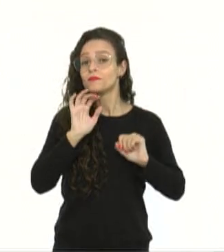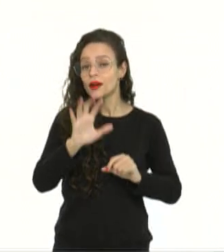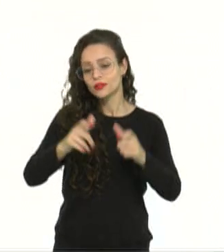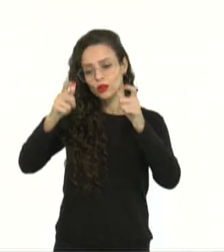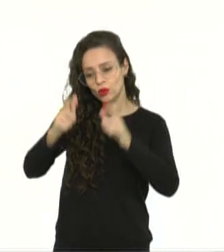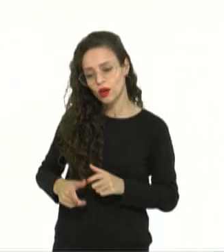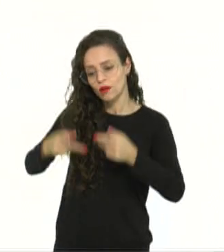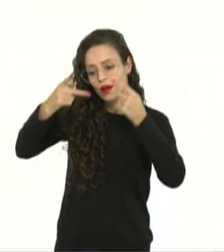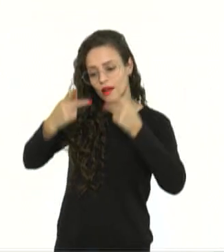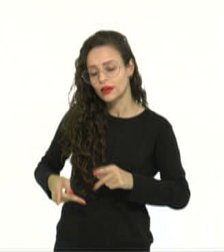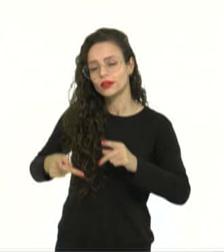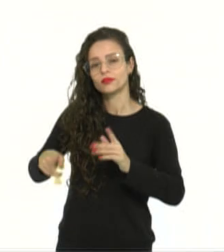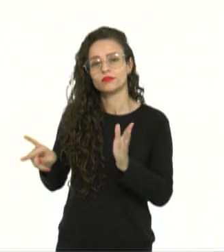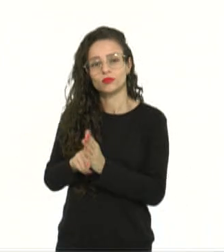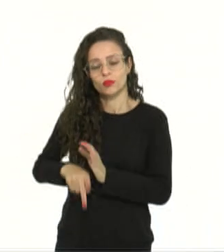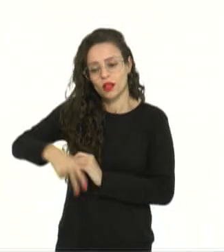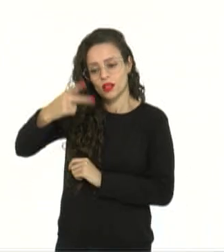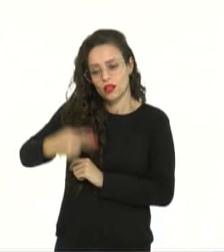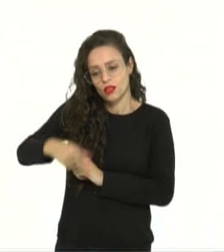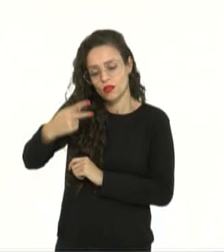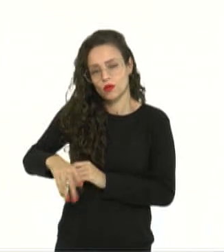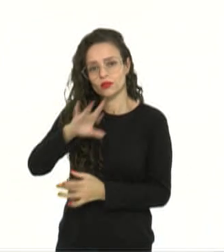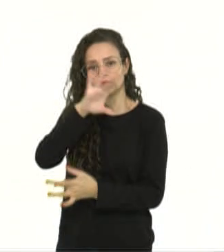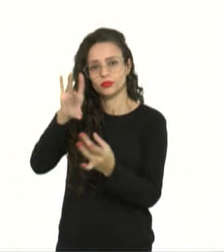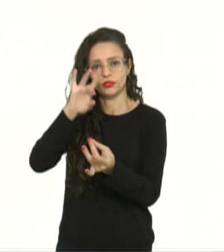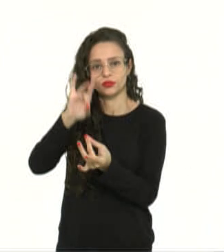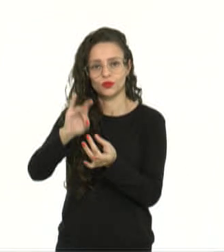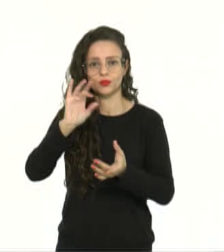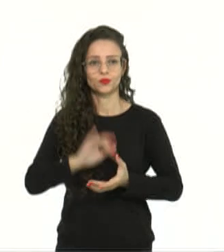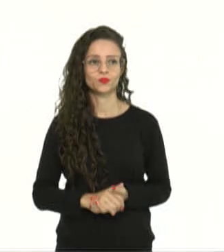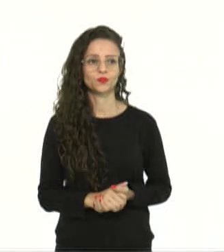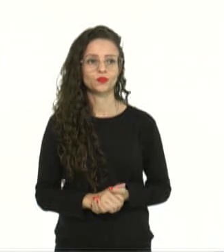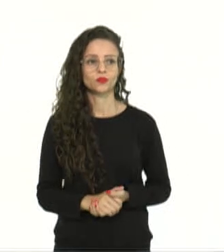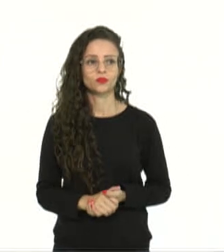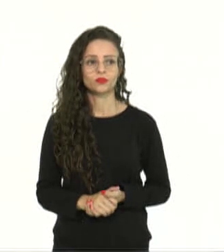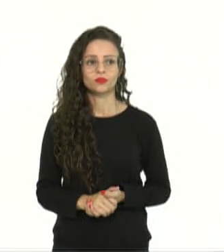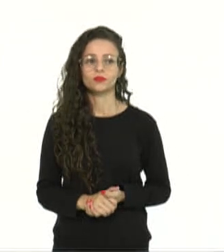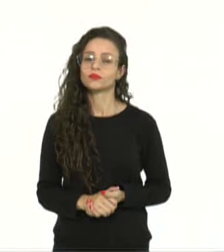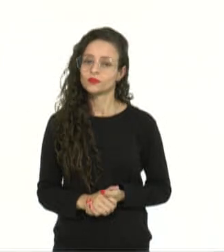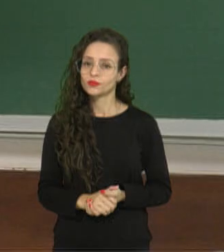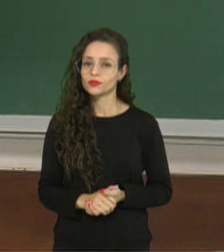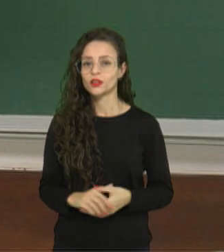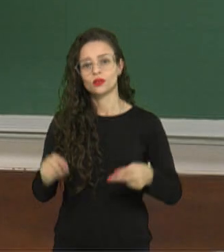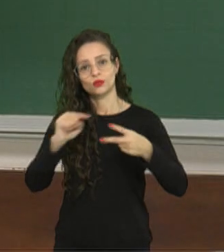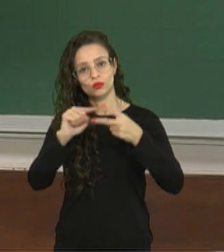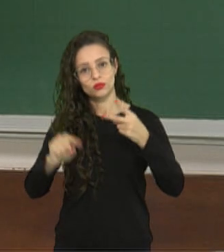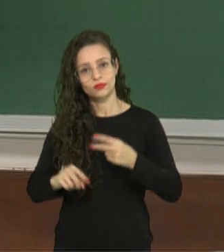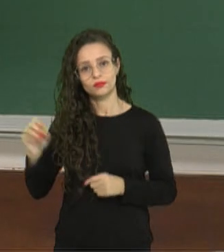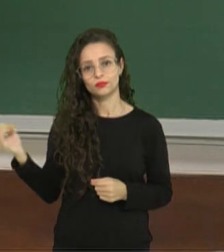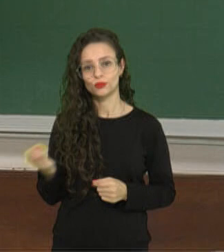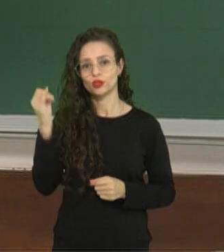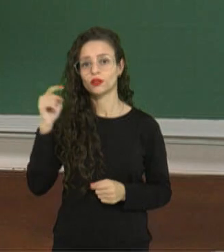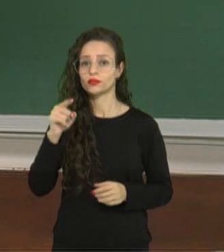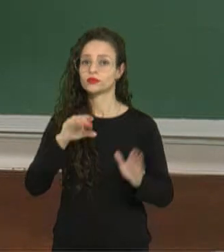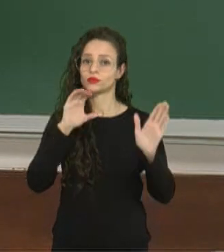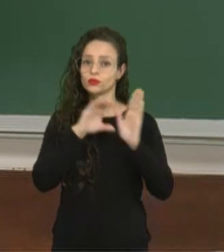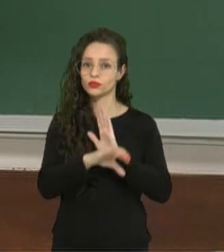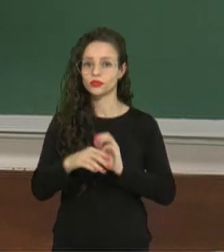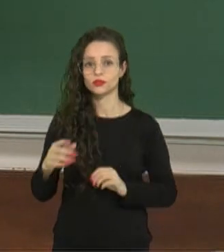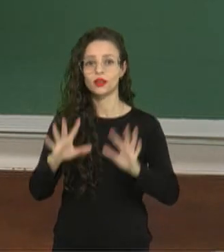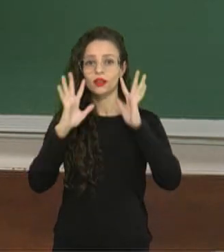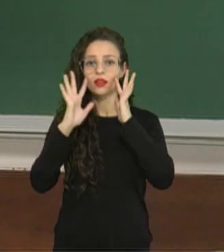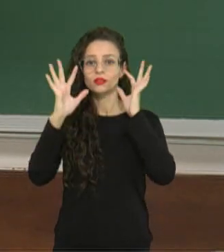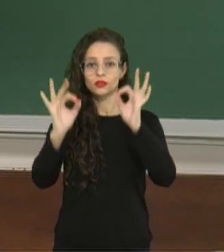e locais, dizem respeito a uma localidade específica. Então, dois aspectos são centrais nesse conceito. Presta atenção